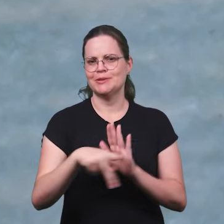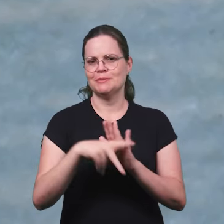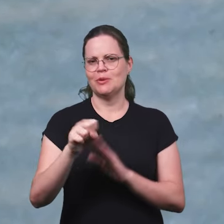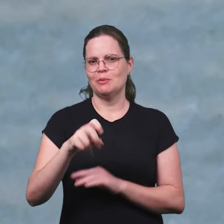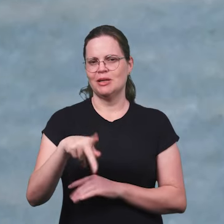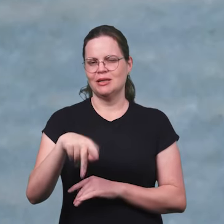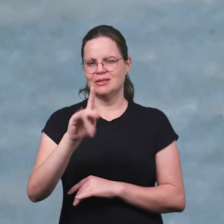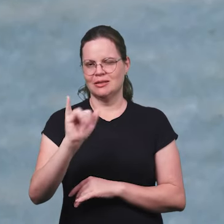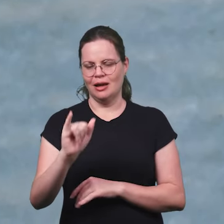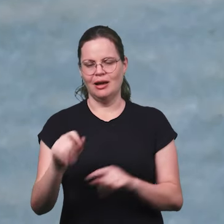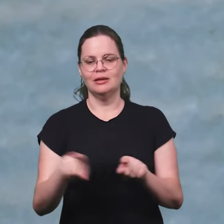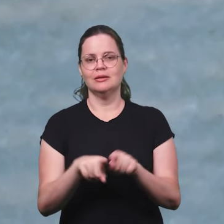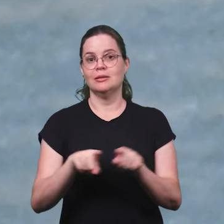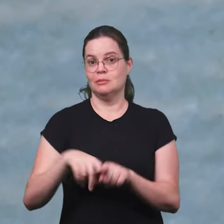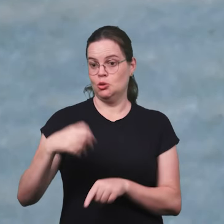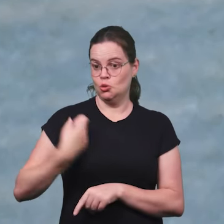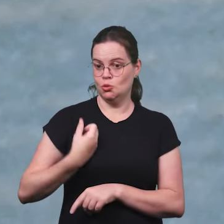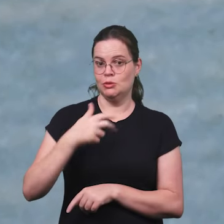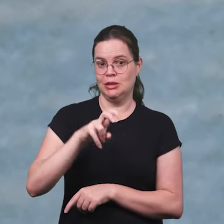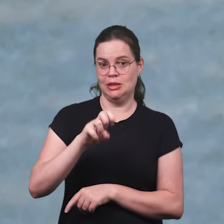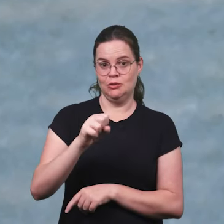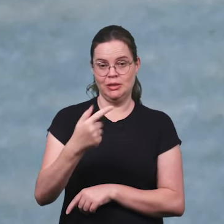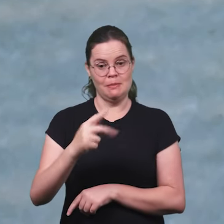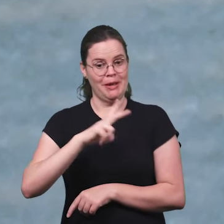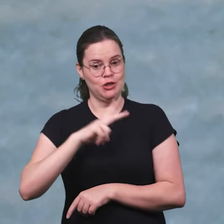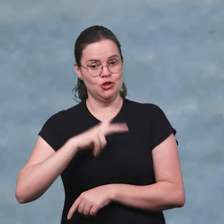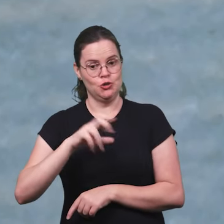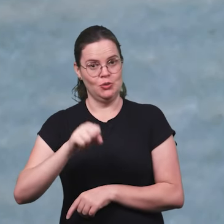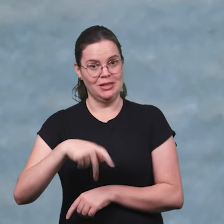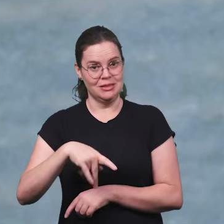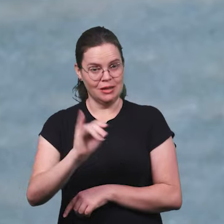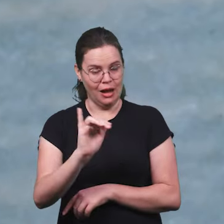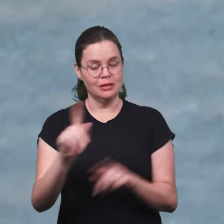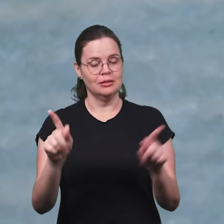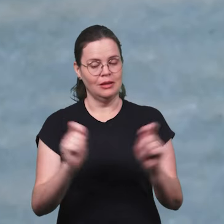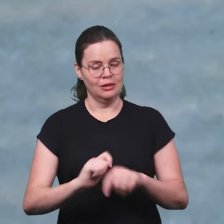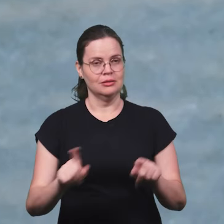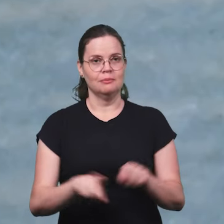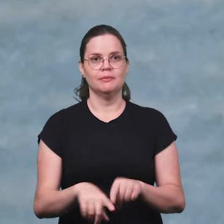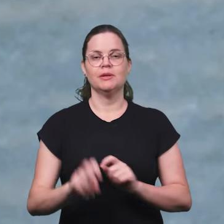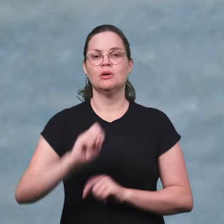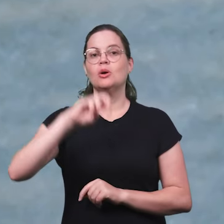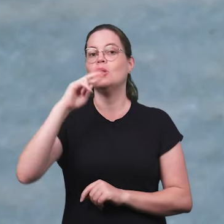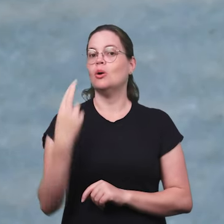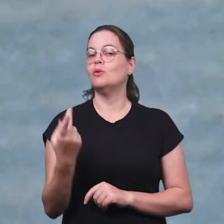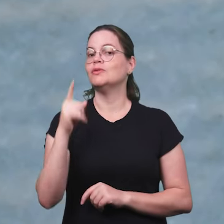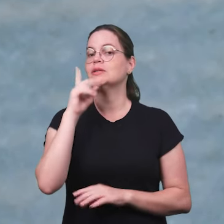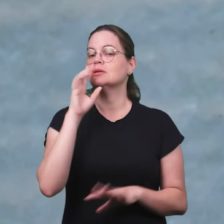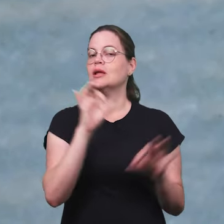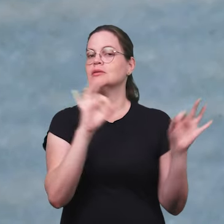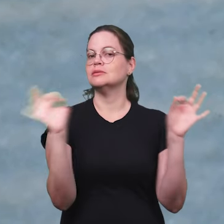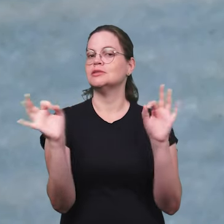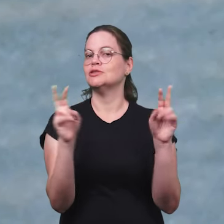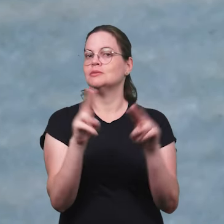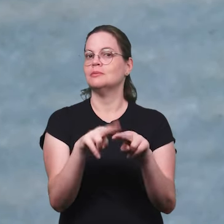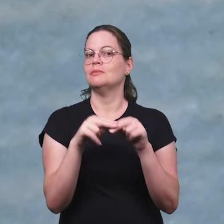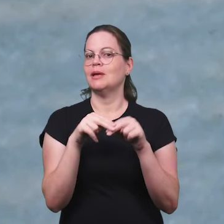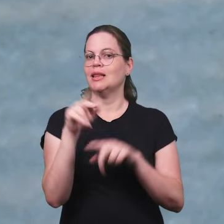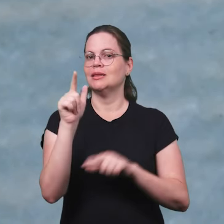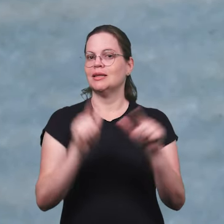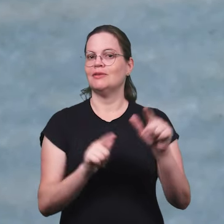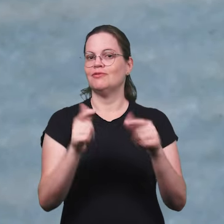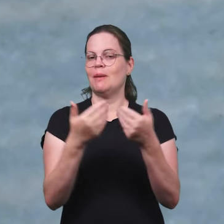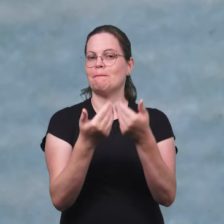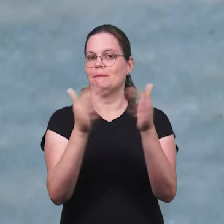canal 587 da Sky por assinatura, ou se você estiver assistindo pela TV